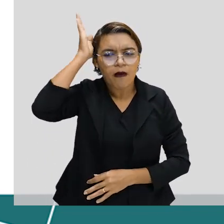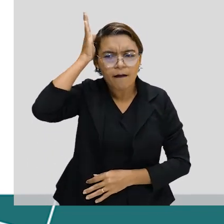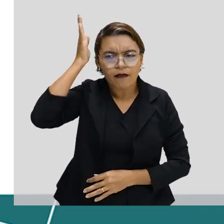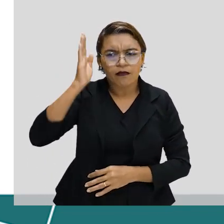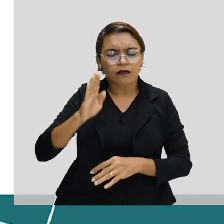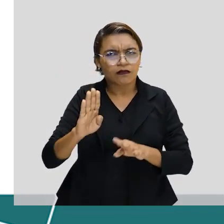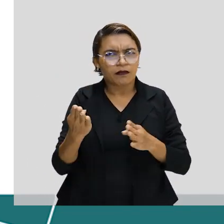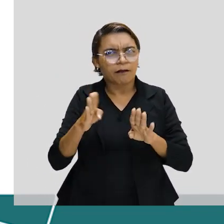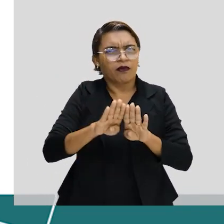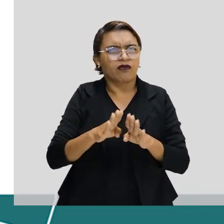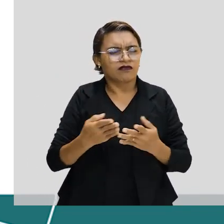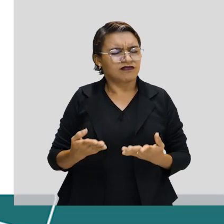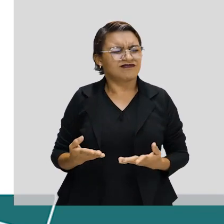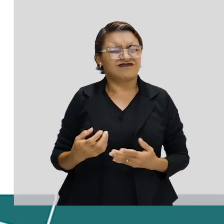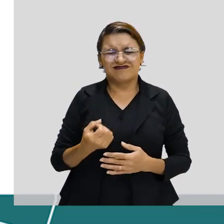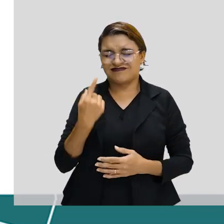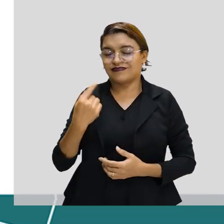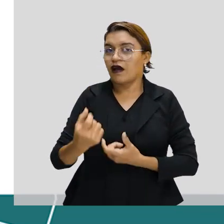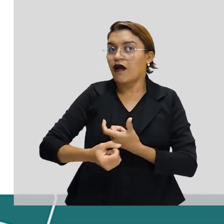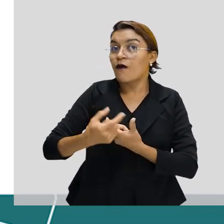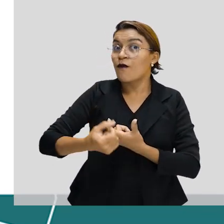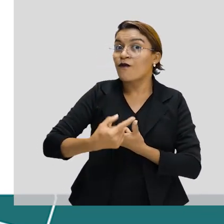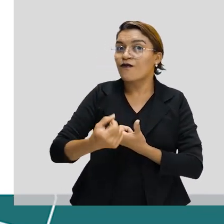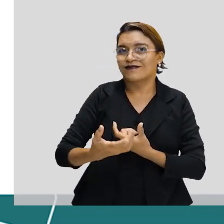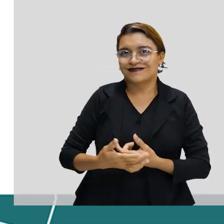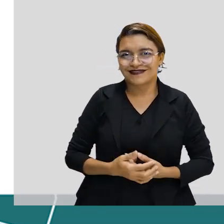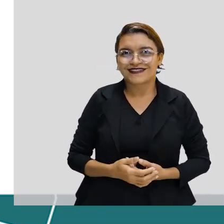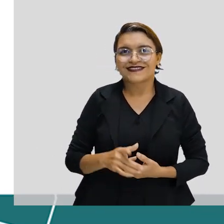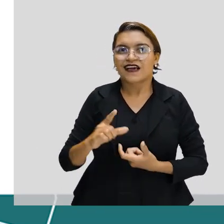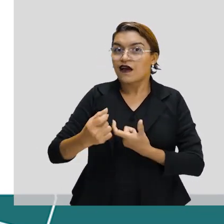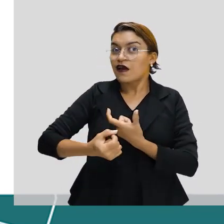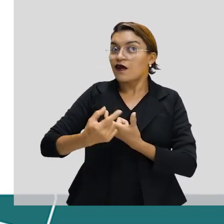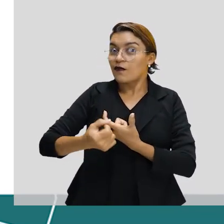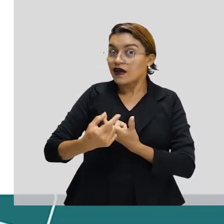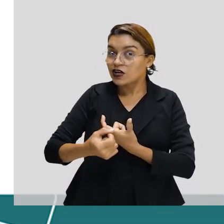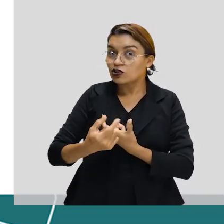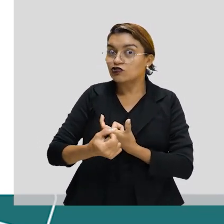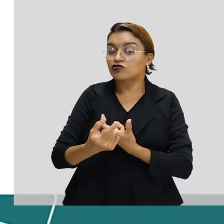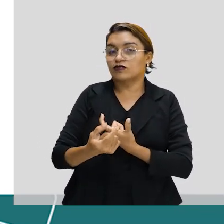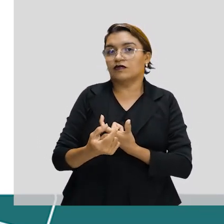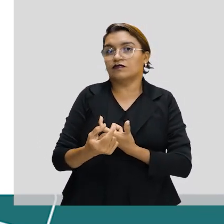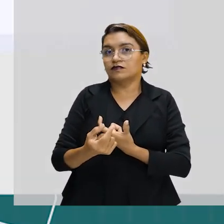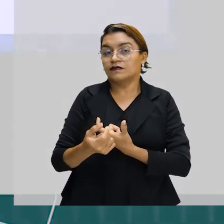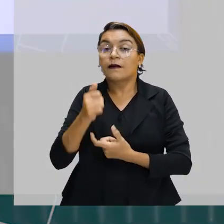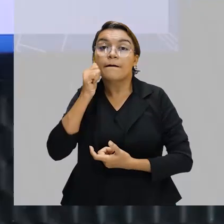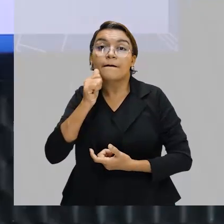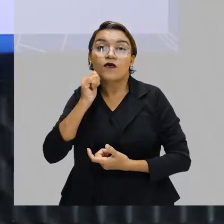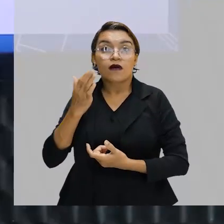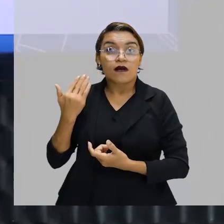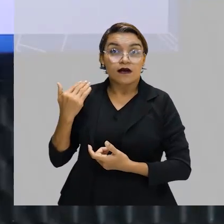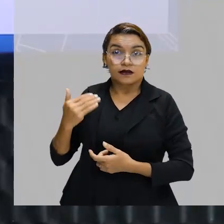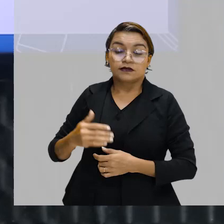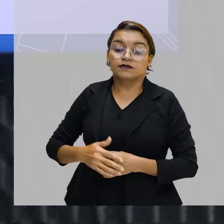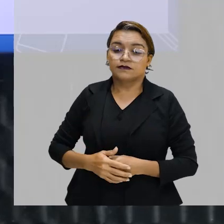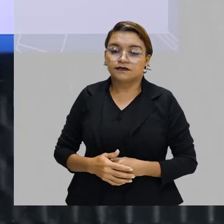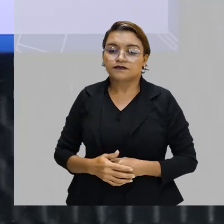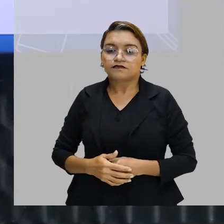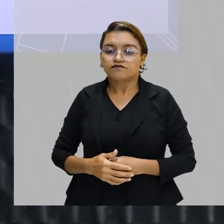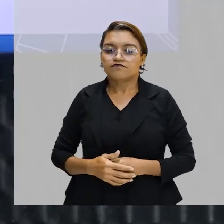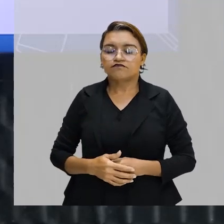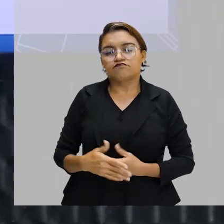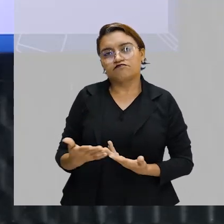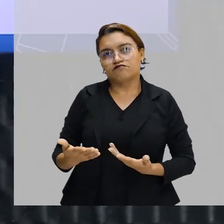amor. Aqui é uma crítica às mulheres, as mulheres não, a criação das mulheres que